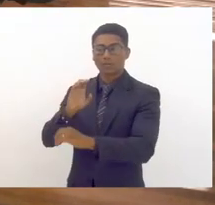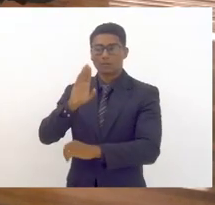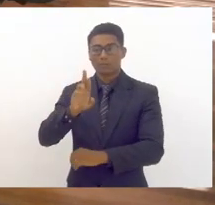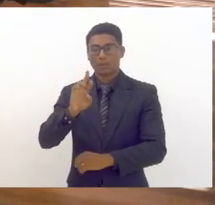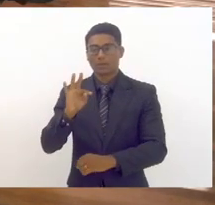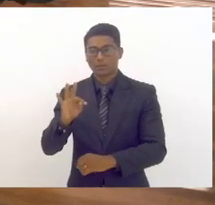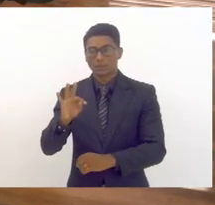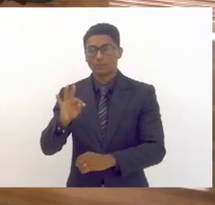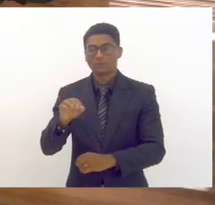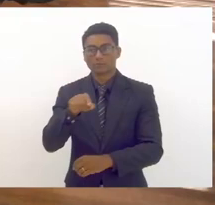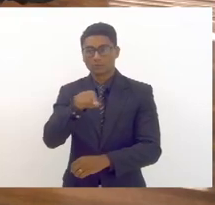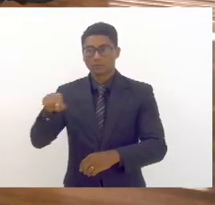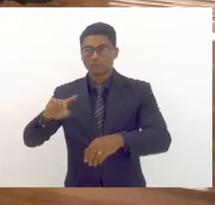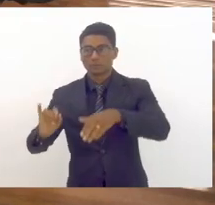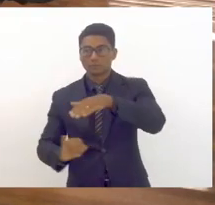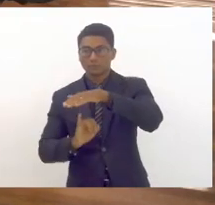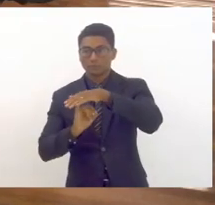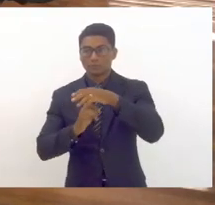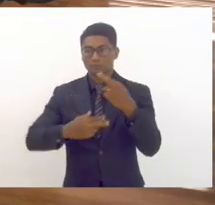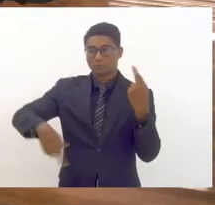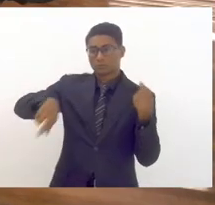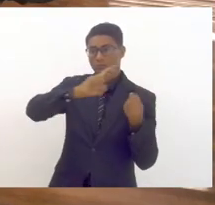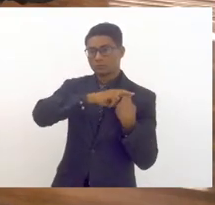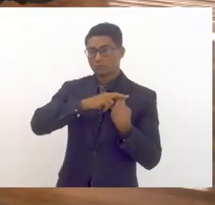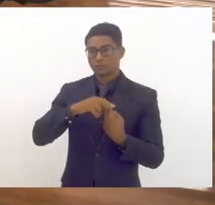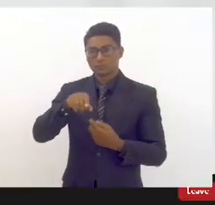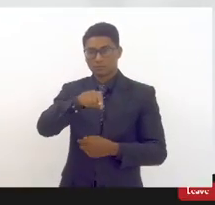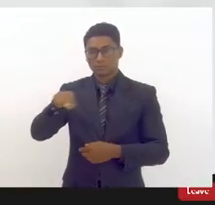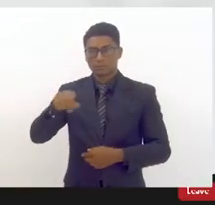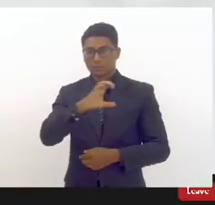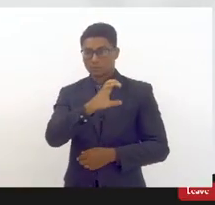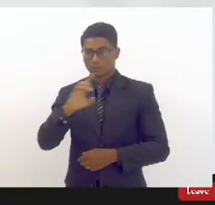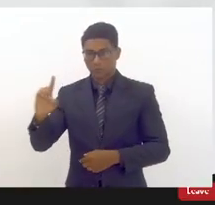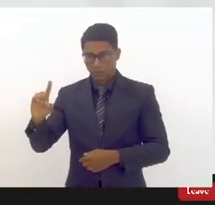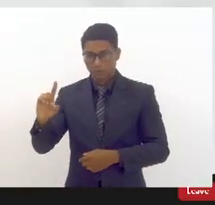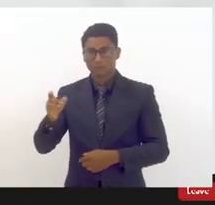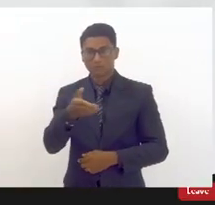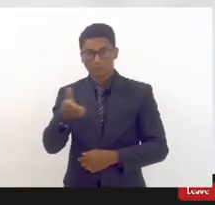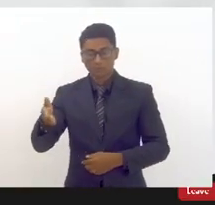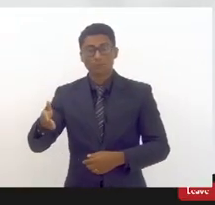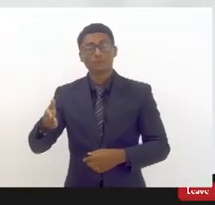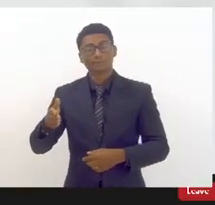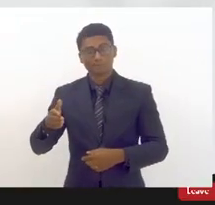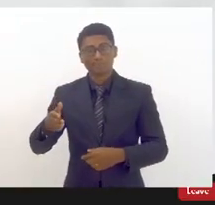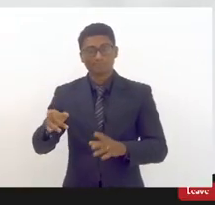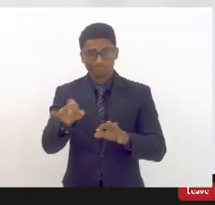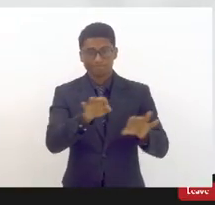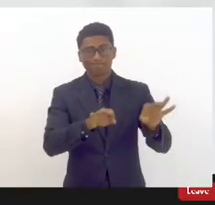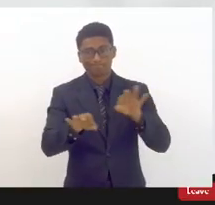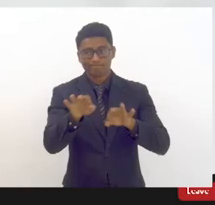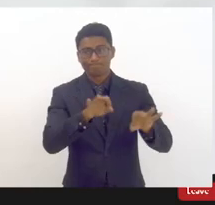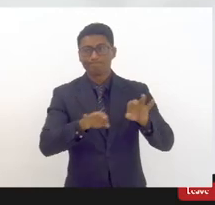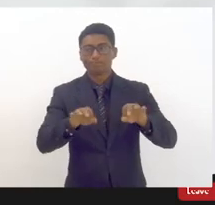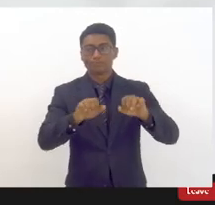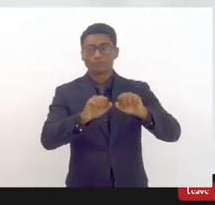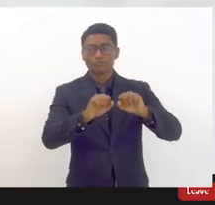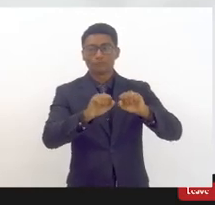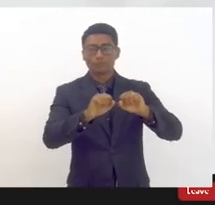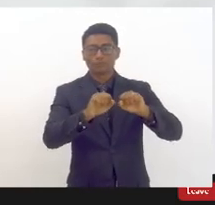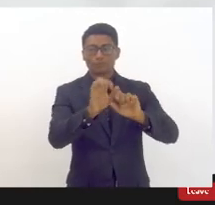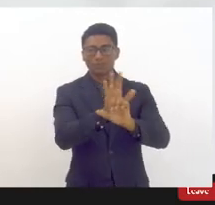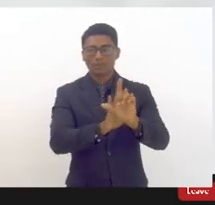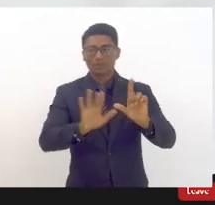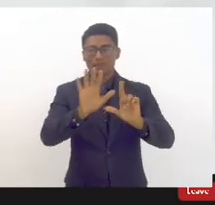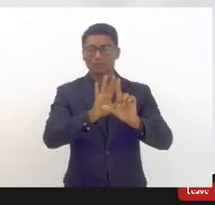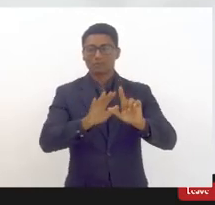a entidade responsável por coordenar aí a implementação da plataforma, assim como faz com a SMS de emergência,